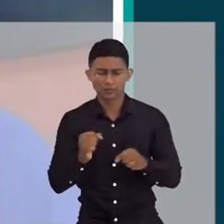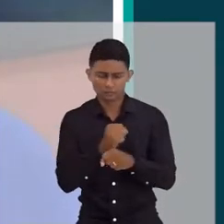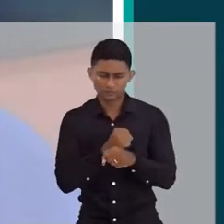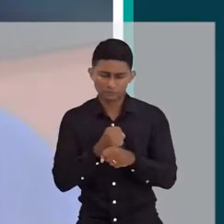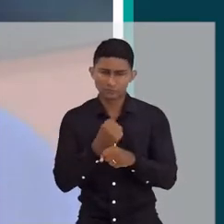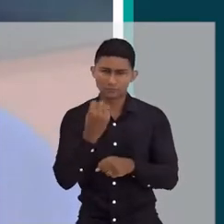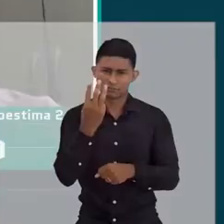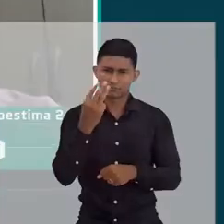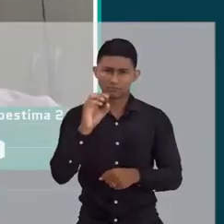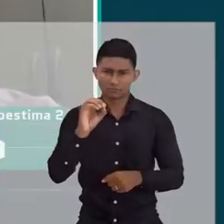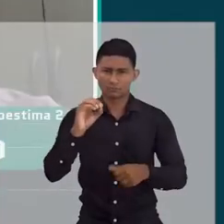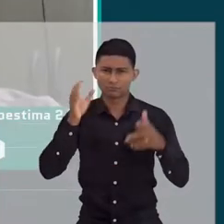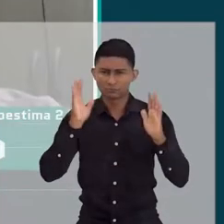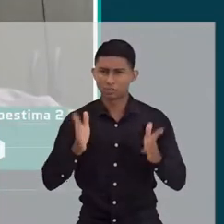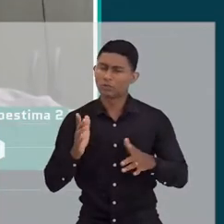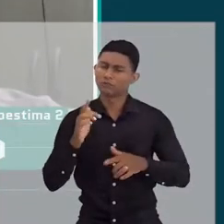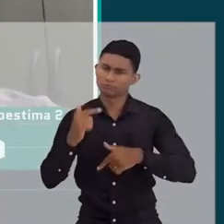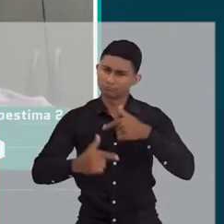quase 30 anos.